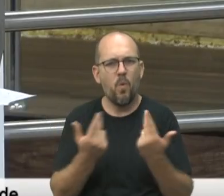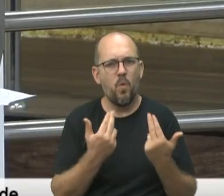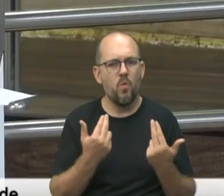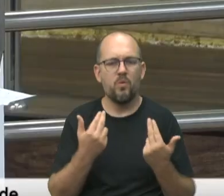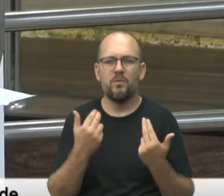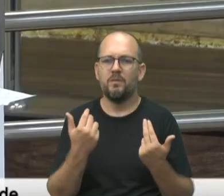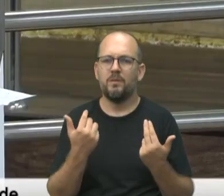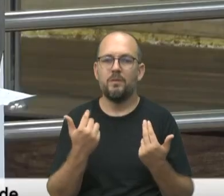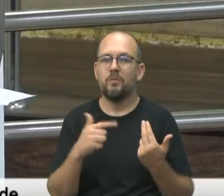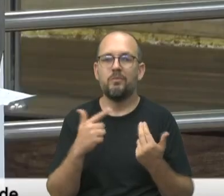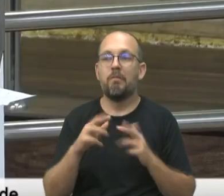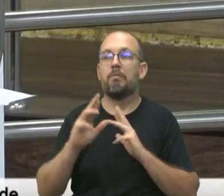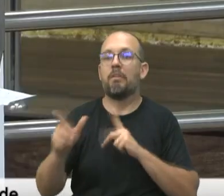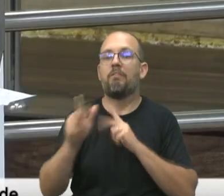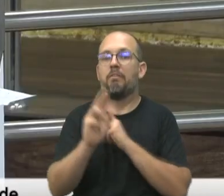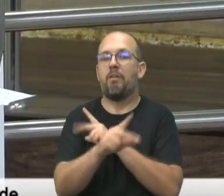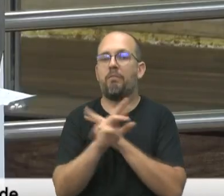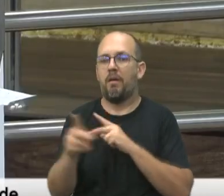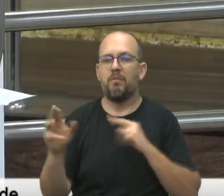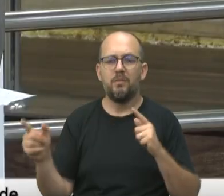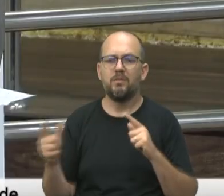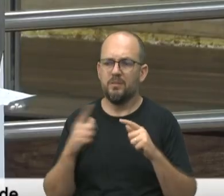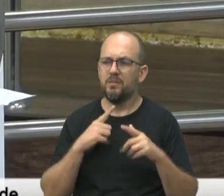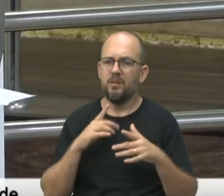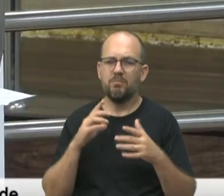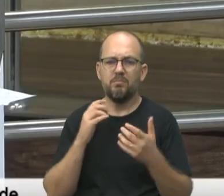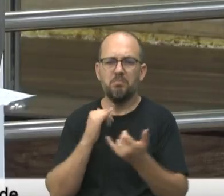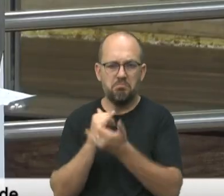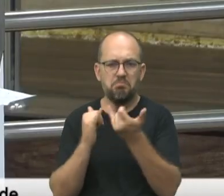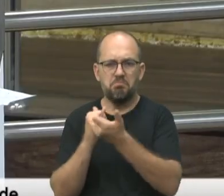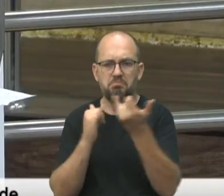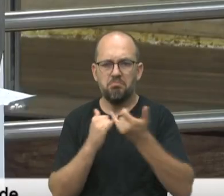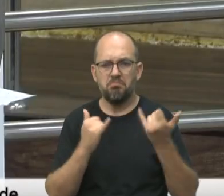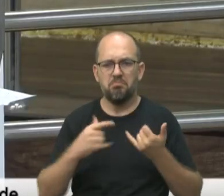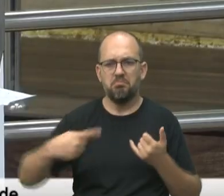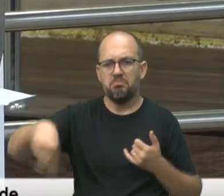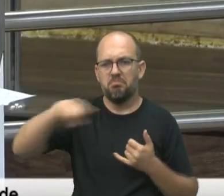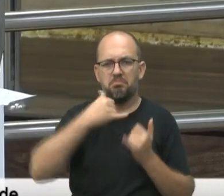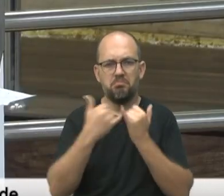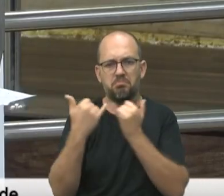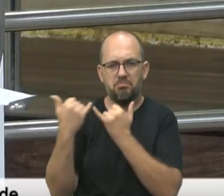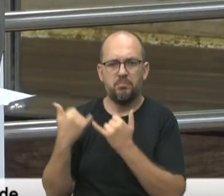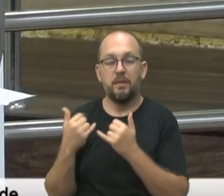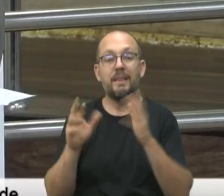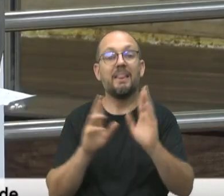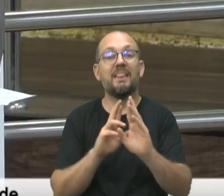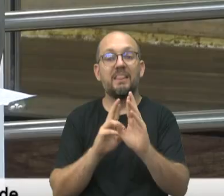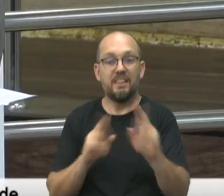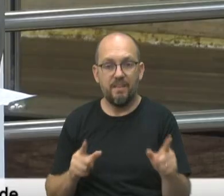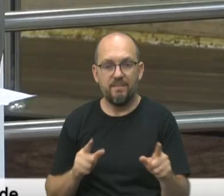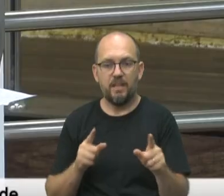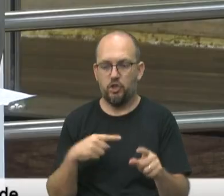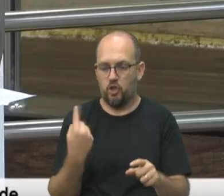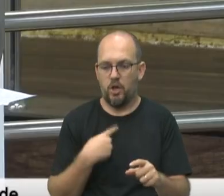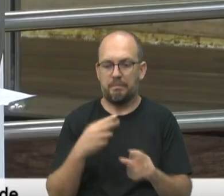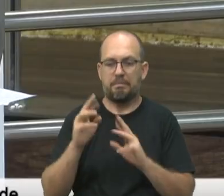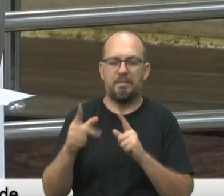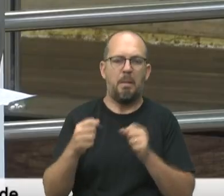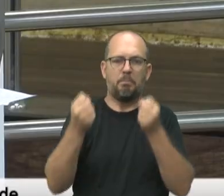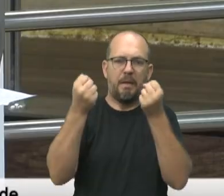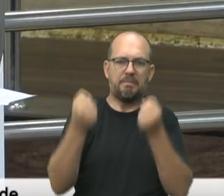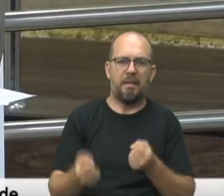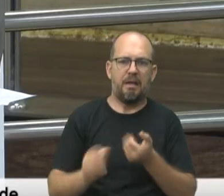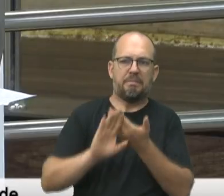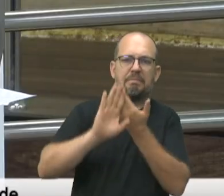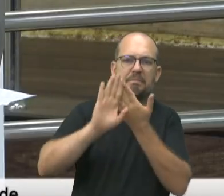mais diferenças do que coisas que nos unem. E as diferenças que nós temos, eu acho que elas não são pesadas o suficiente